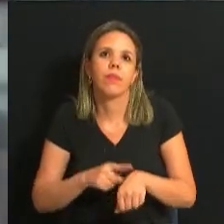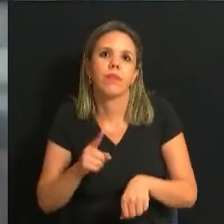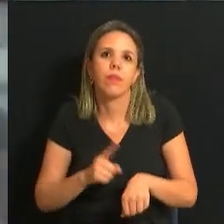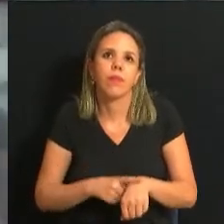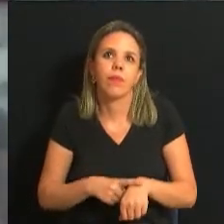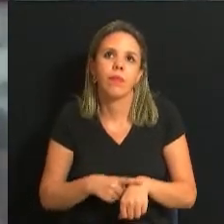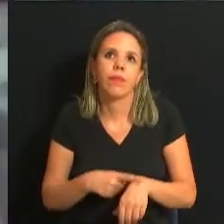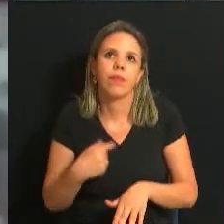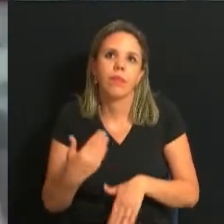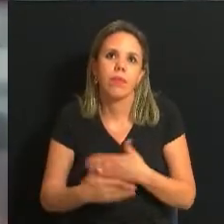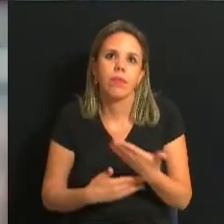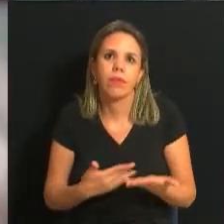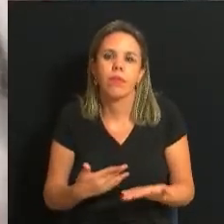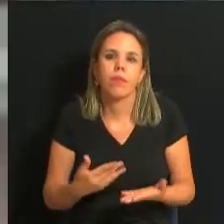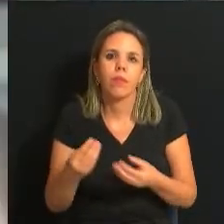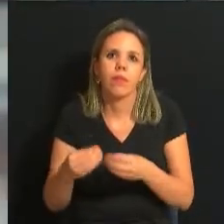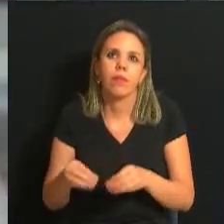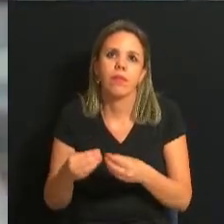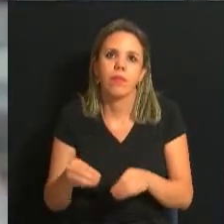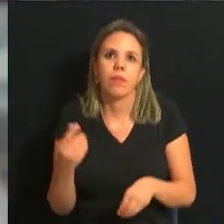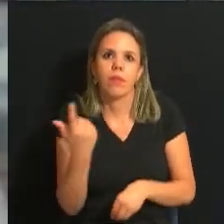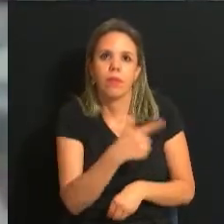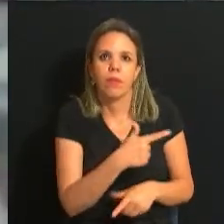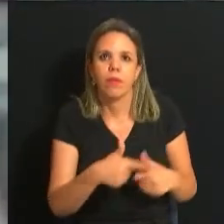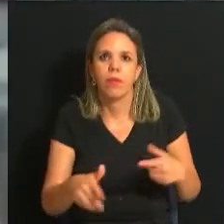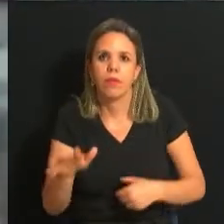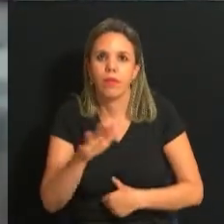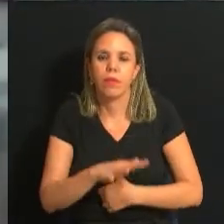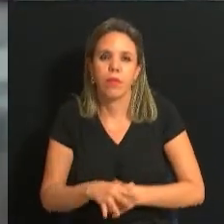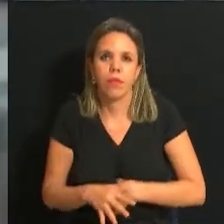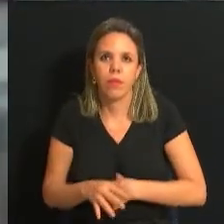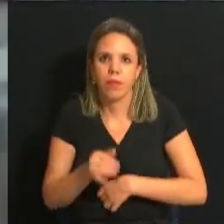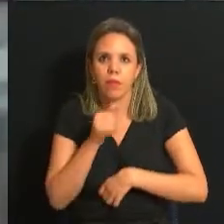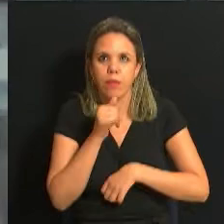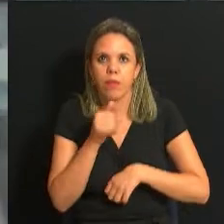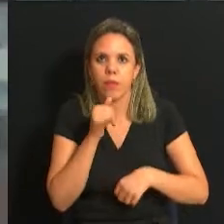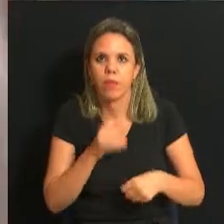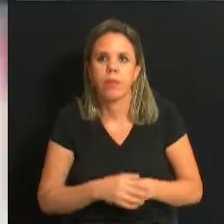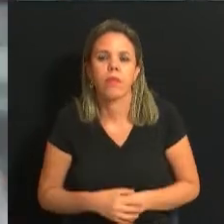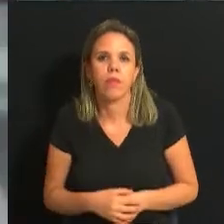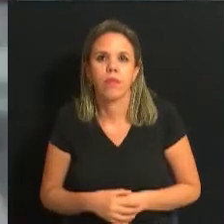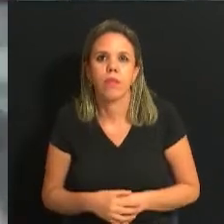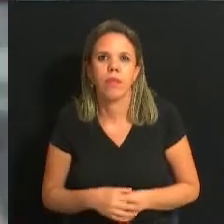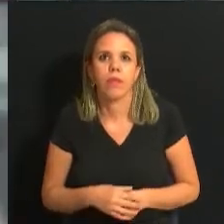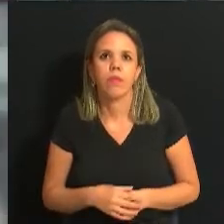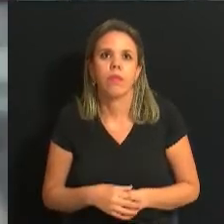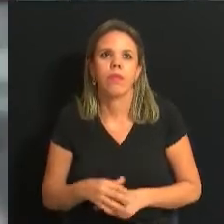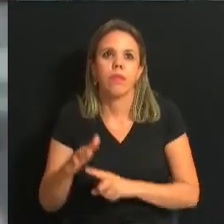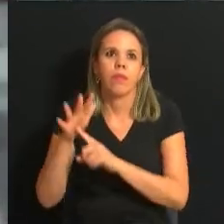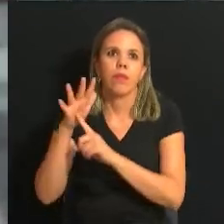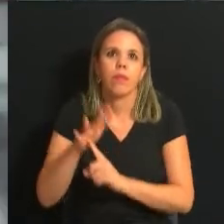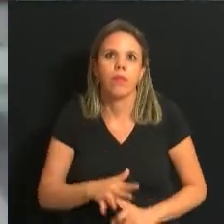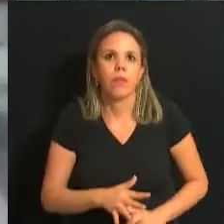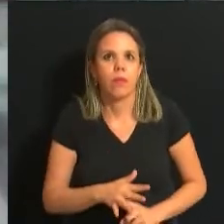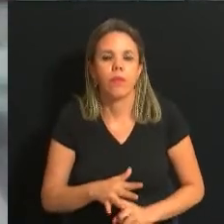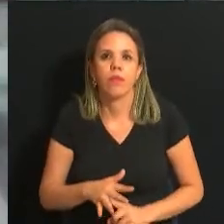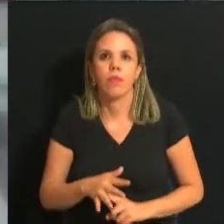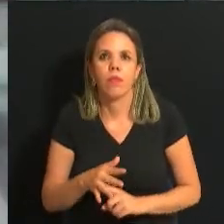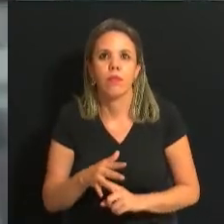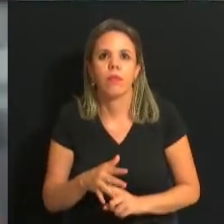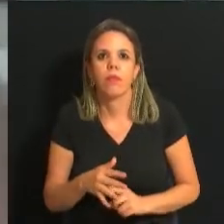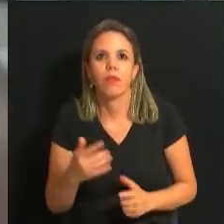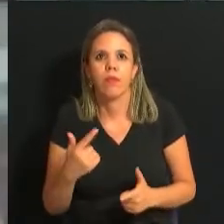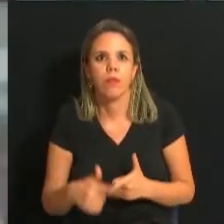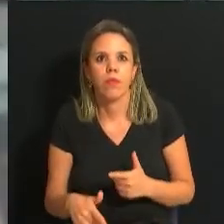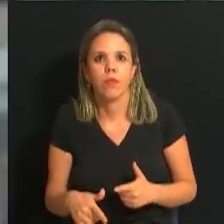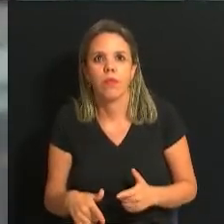vai despertar em você outros gatilhos, como, por exemplo, de autodepreciação, ou de agressividade, de você ter